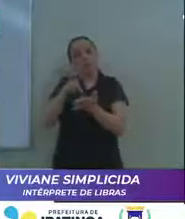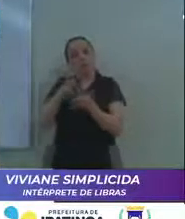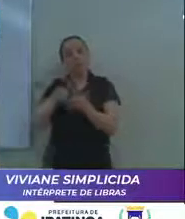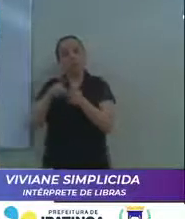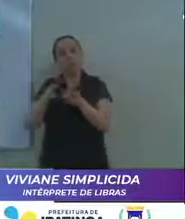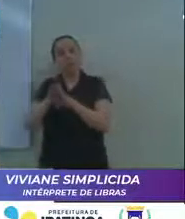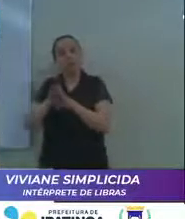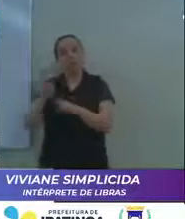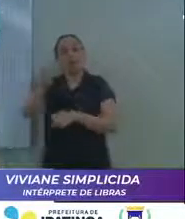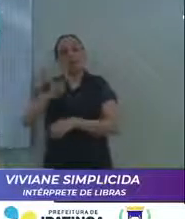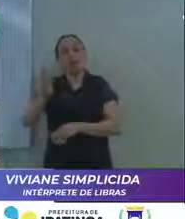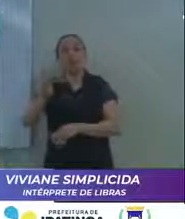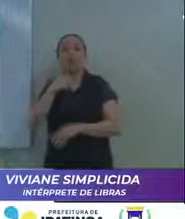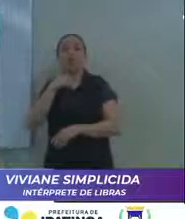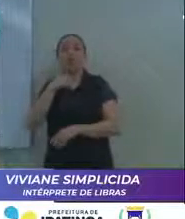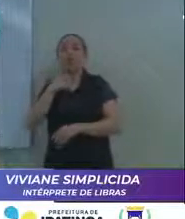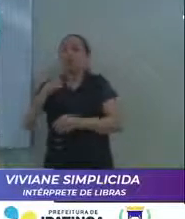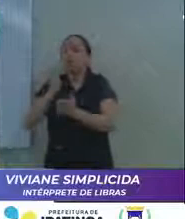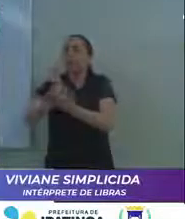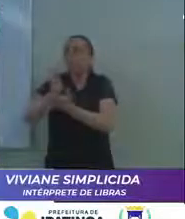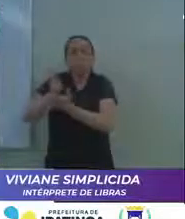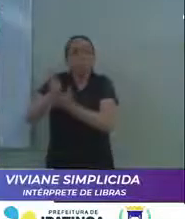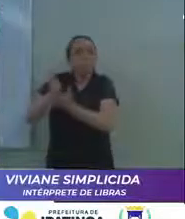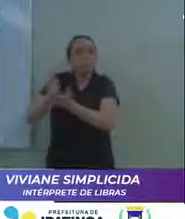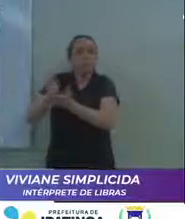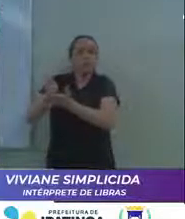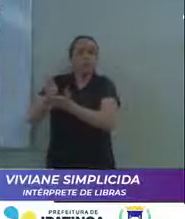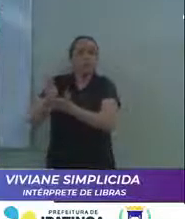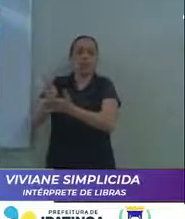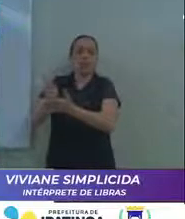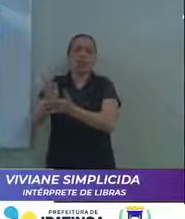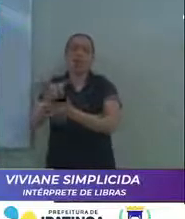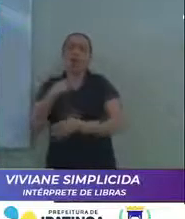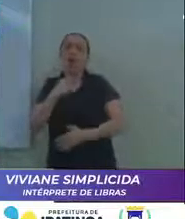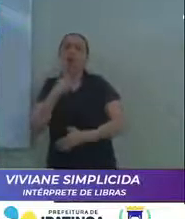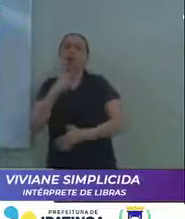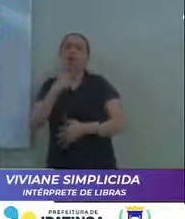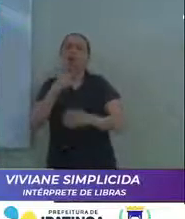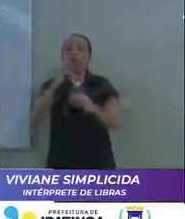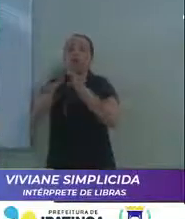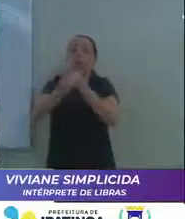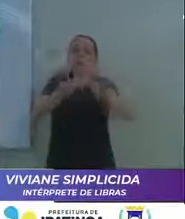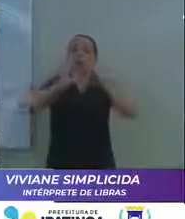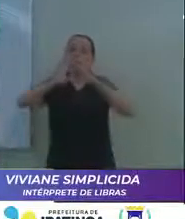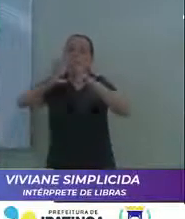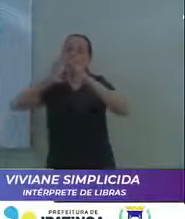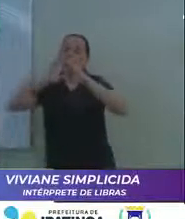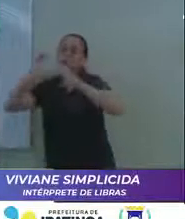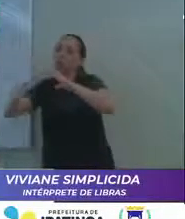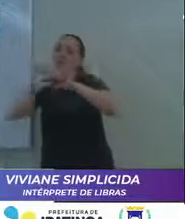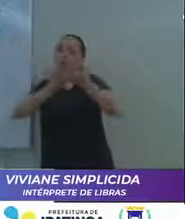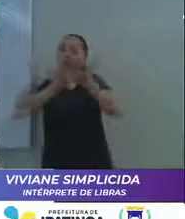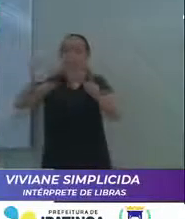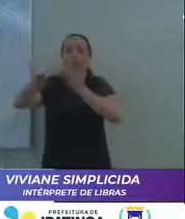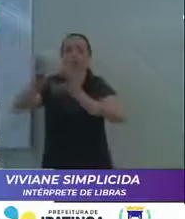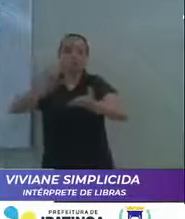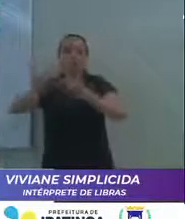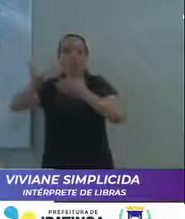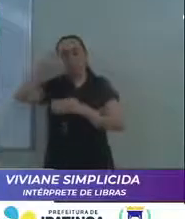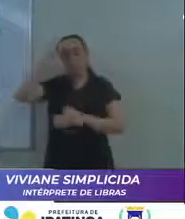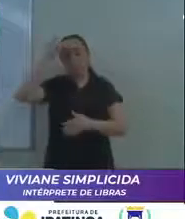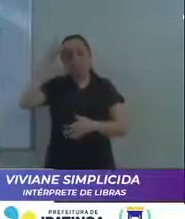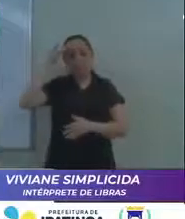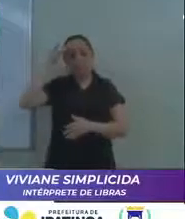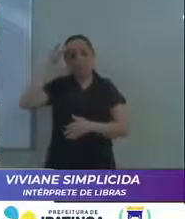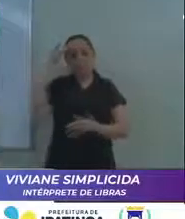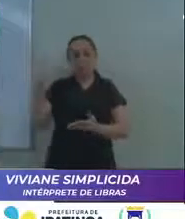voz o tempo inteiro, né? A voz, ela é o nosso padrão de comunicação e a gente tem uma vida